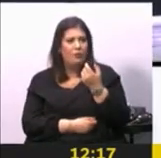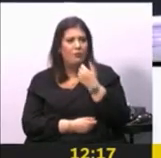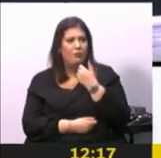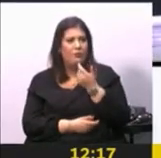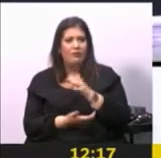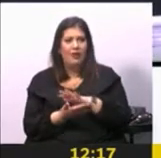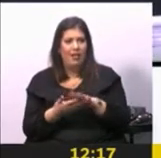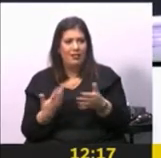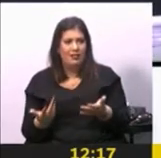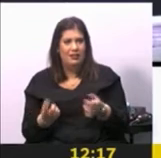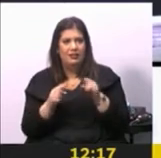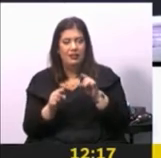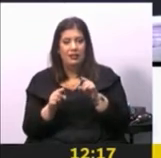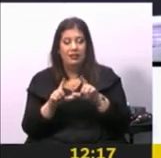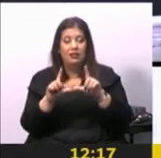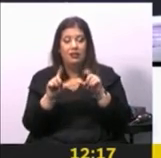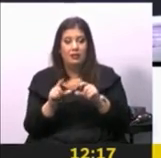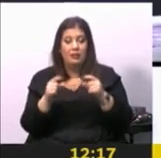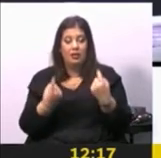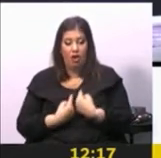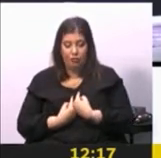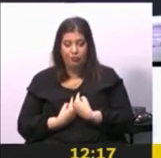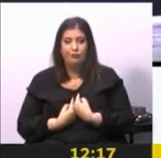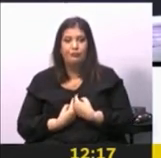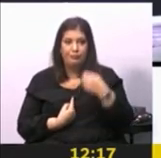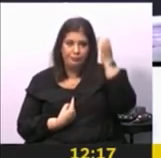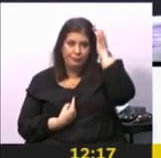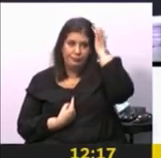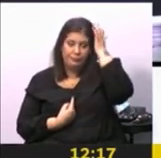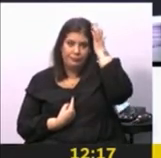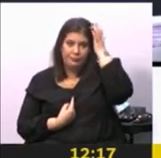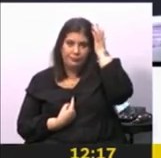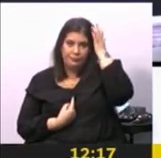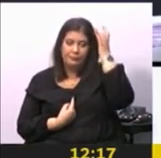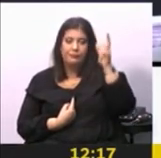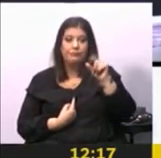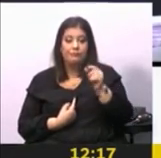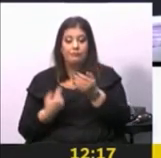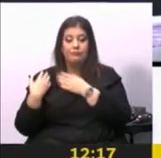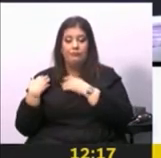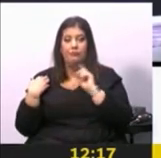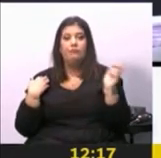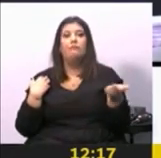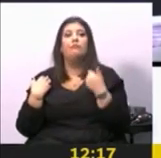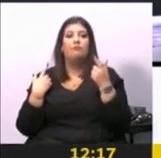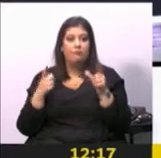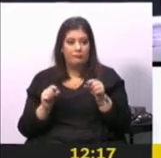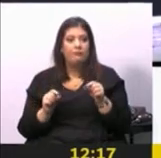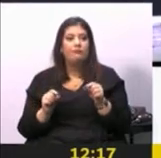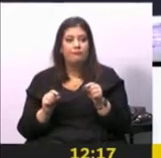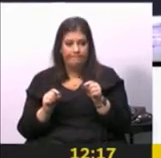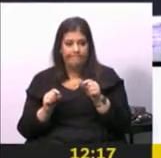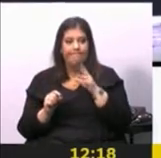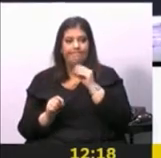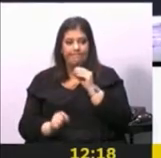E, portanto, isso também, este dever de diligência devida, é também uma responsabilidade das